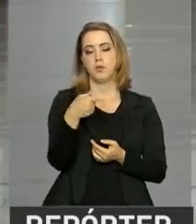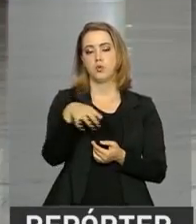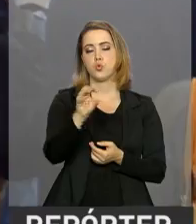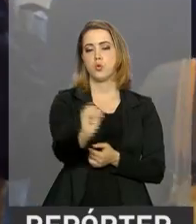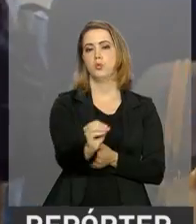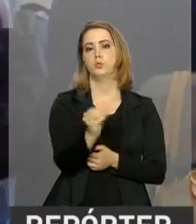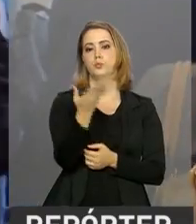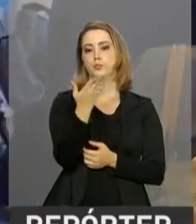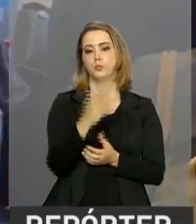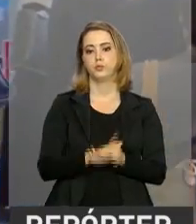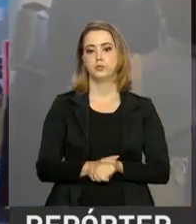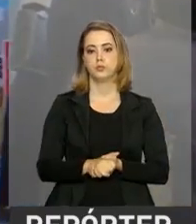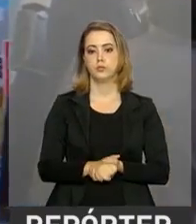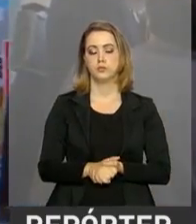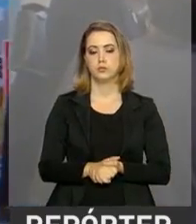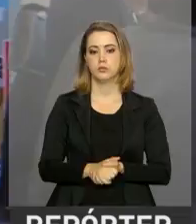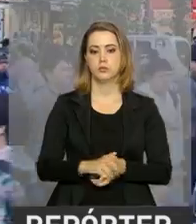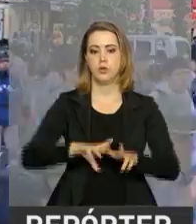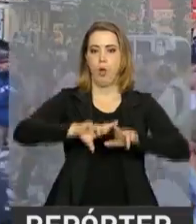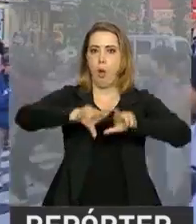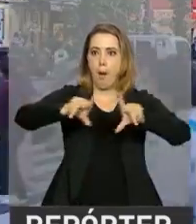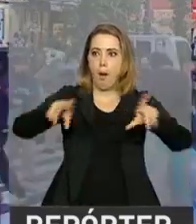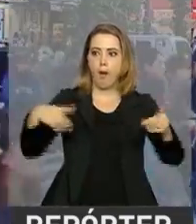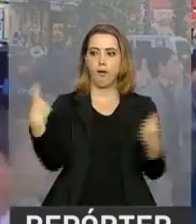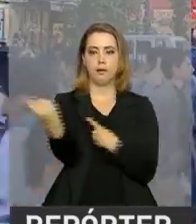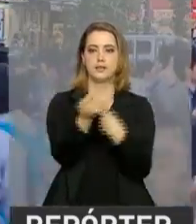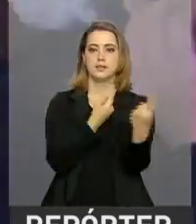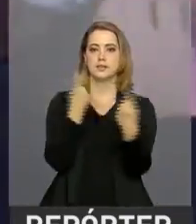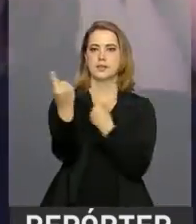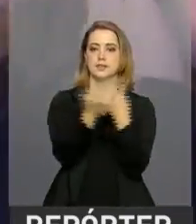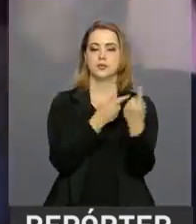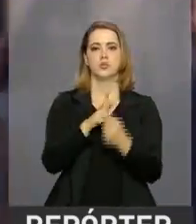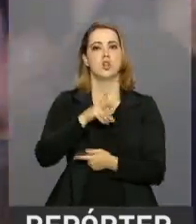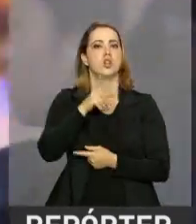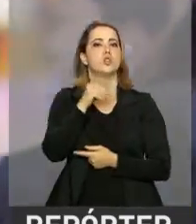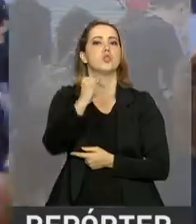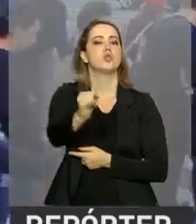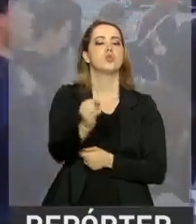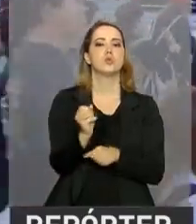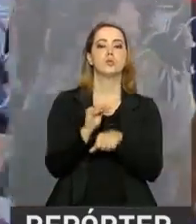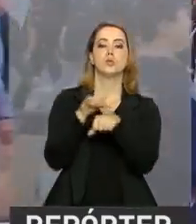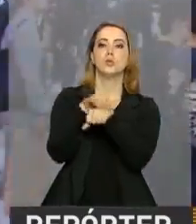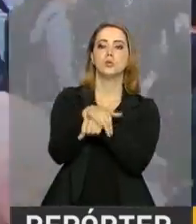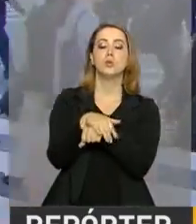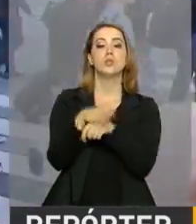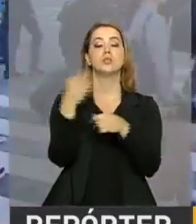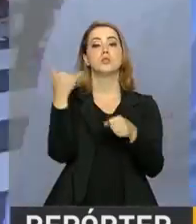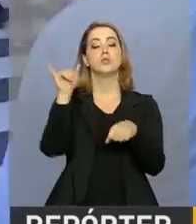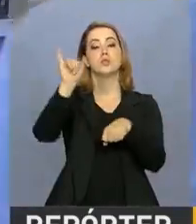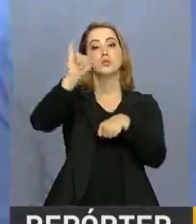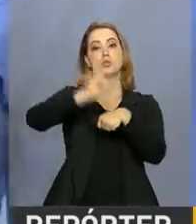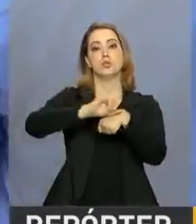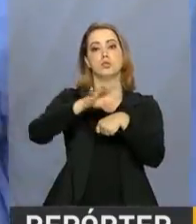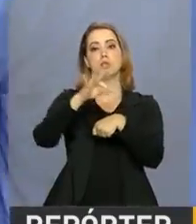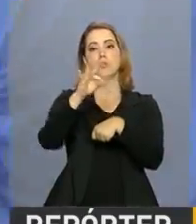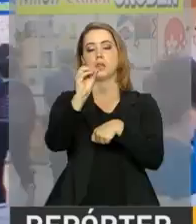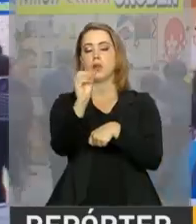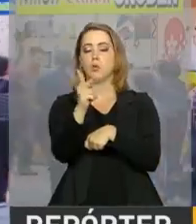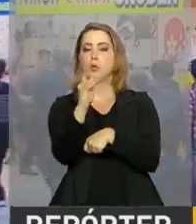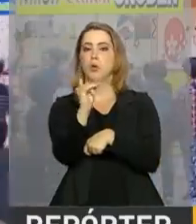Neto. Muita gente, de dia ou de noite, Tóquio não para.